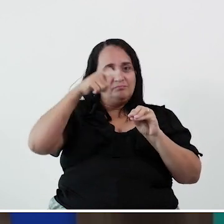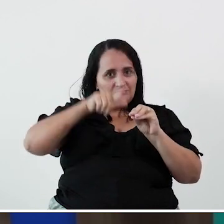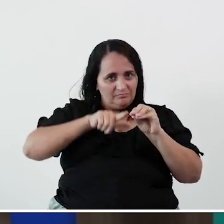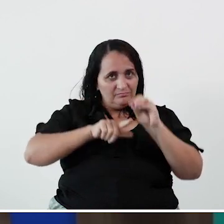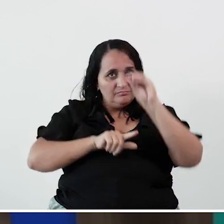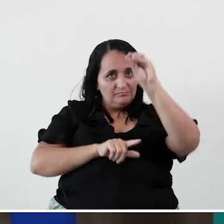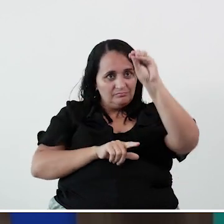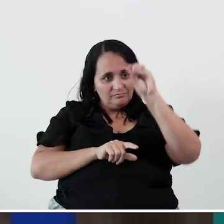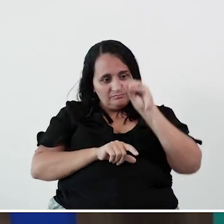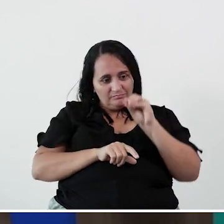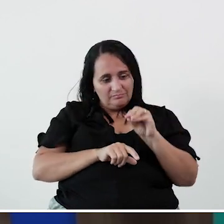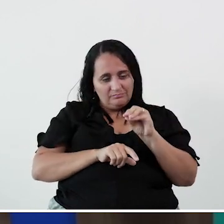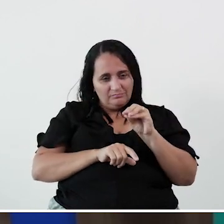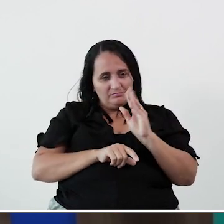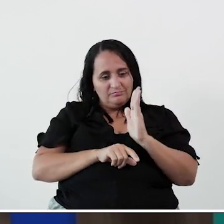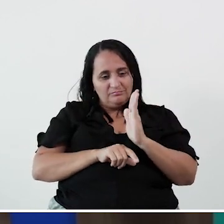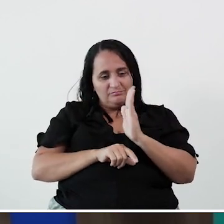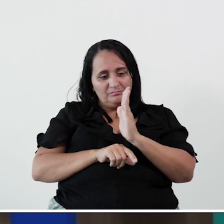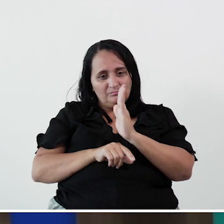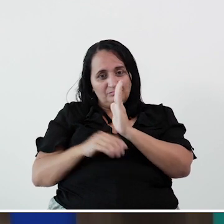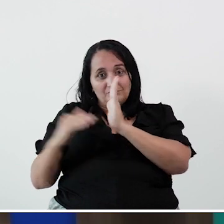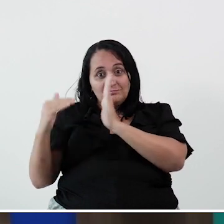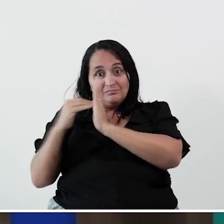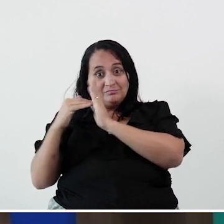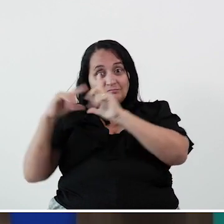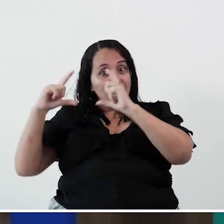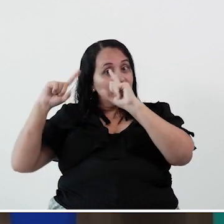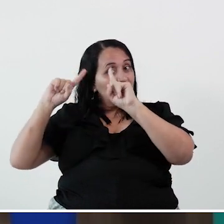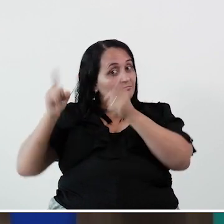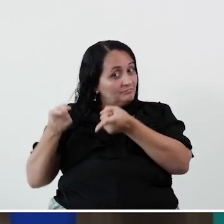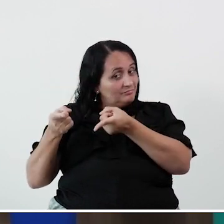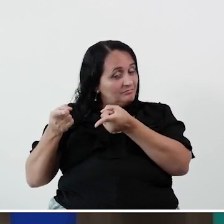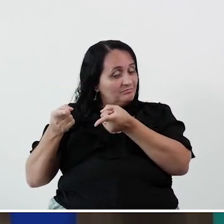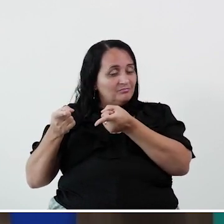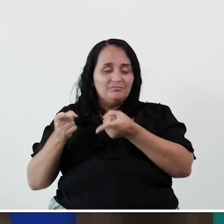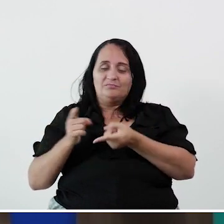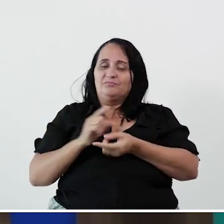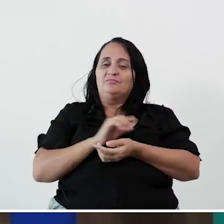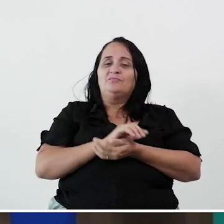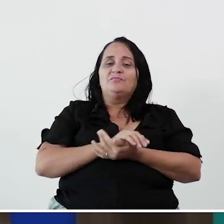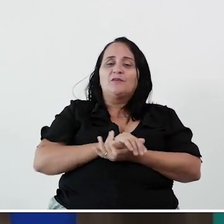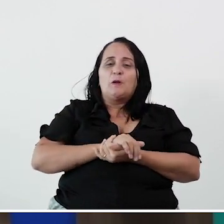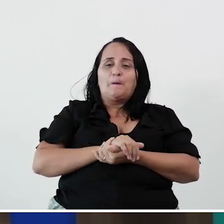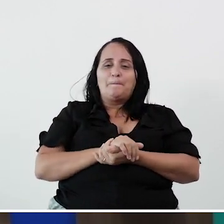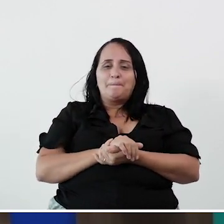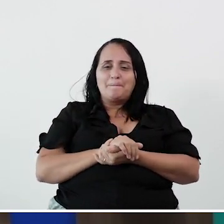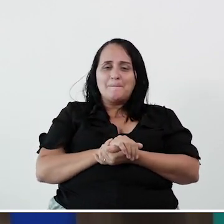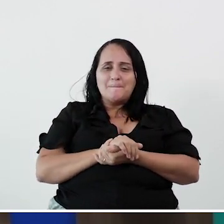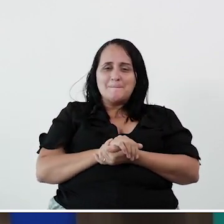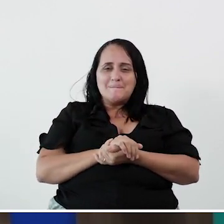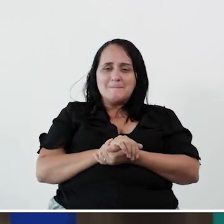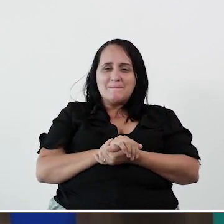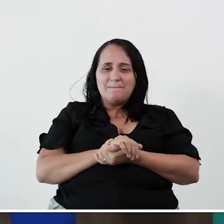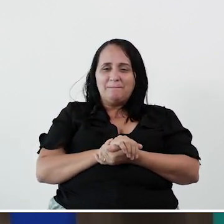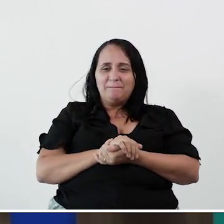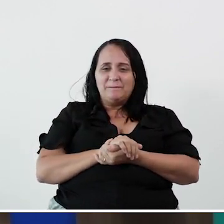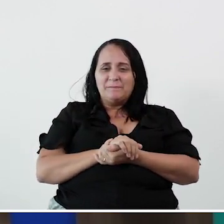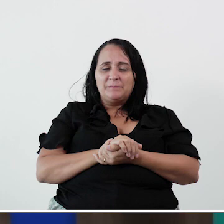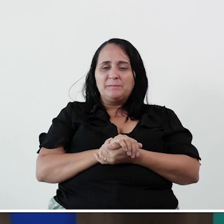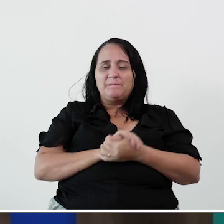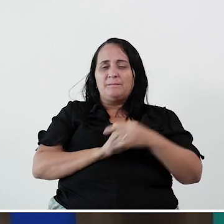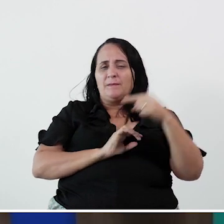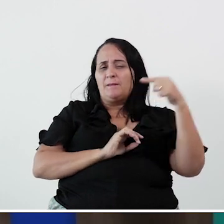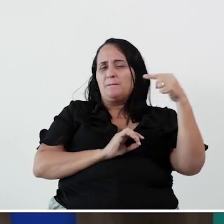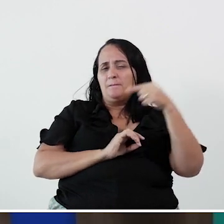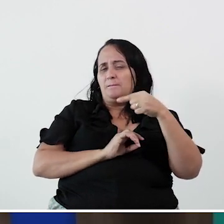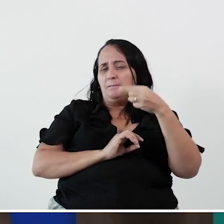1 mais colchete 4 menos... Opa! Vamos resolver o que está entre parênteses.